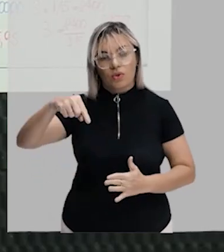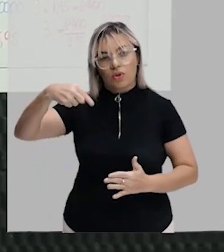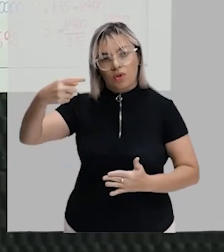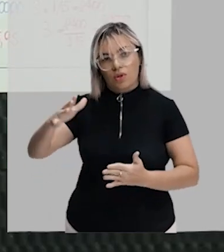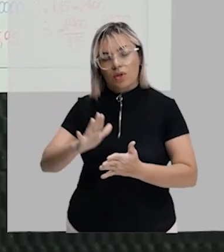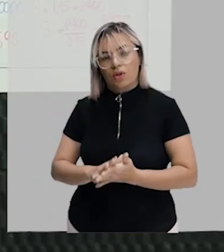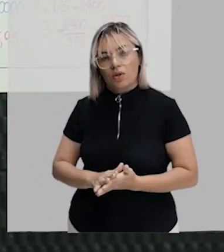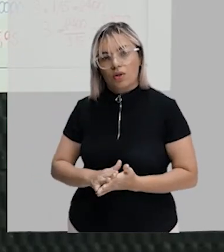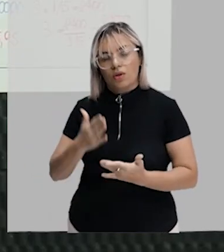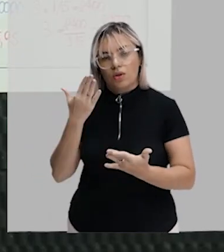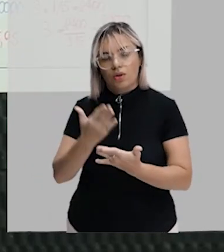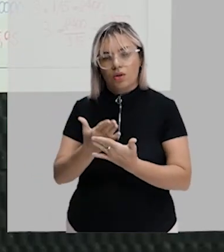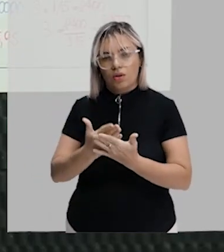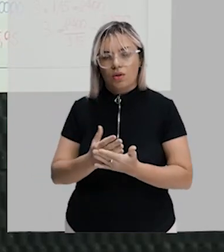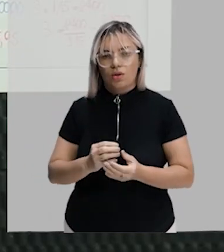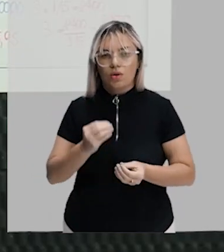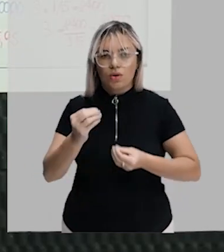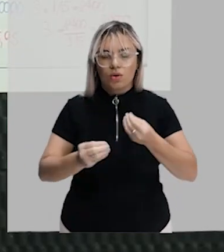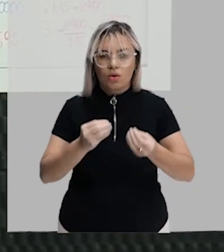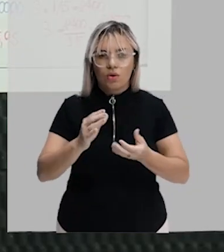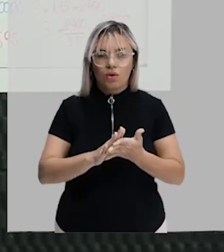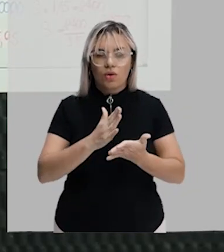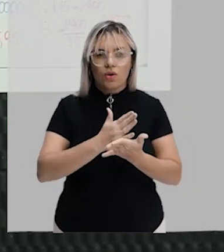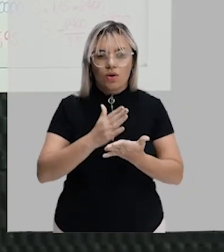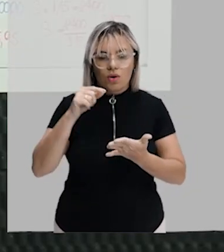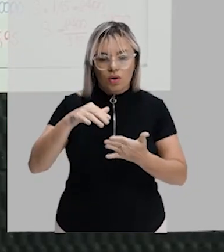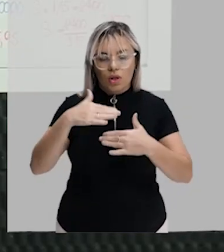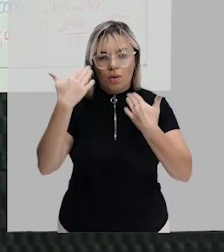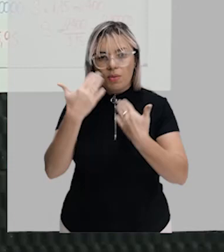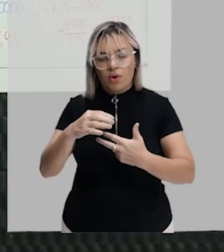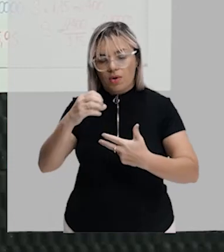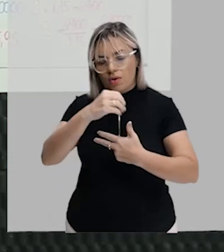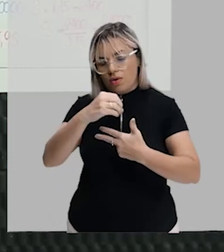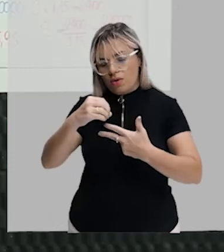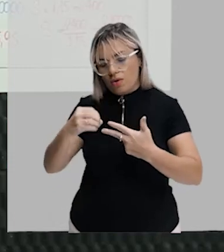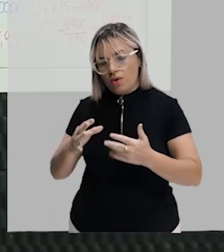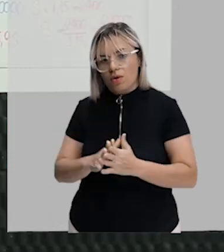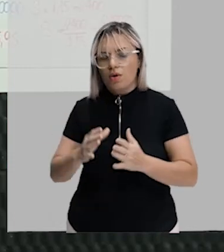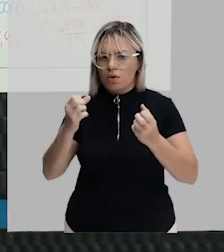aulas, a gente vai ver como é que isso é explorado nas questões do Enem. Como é que ele